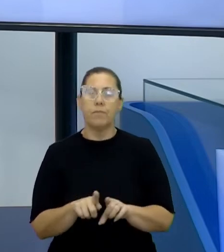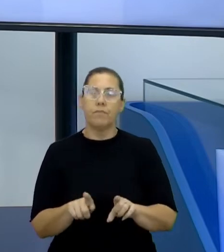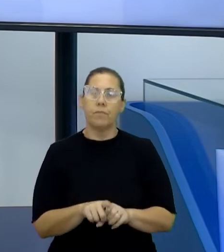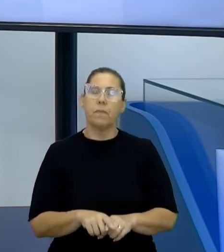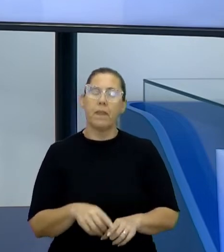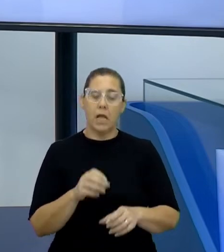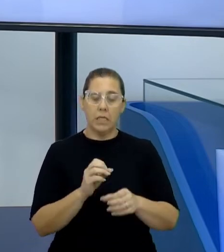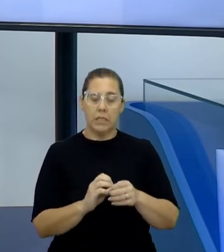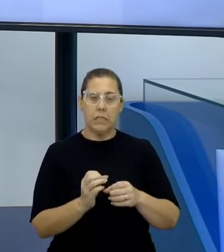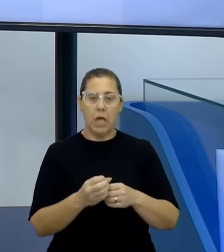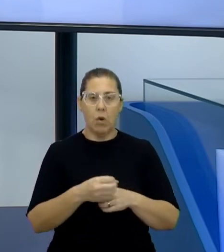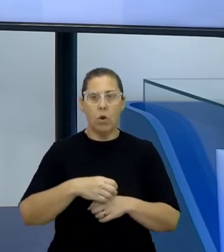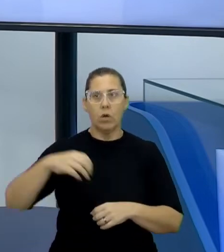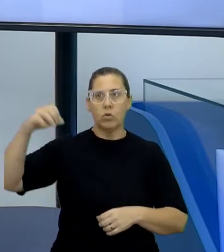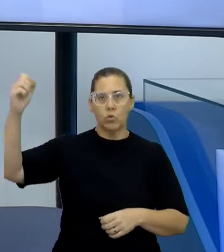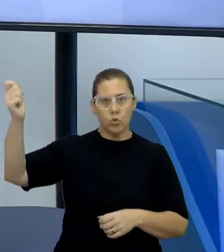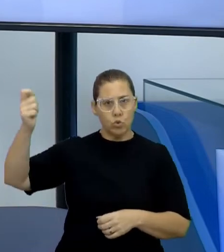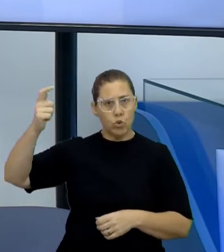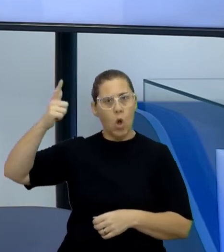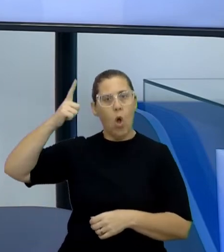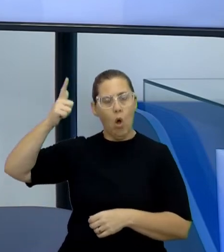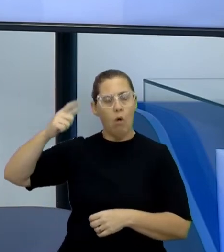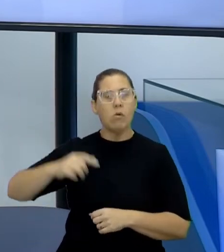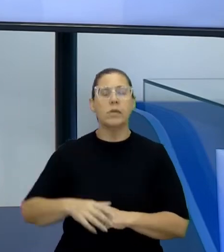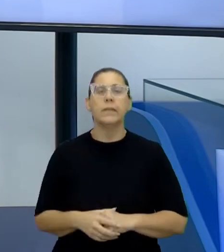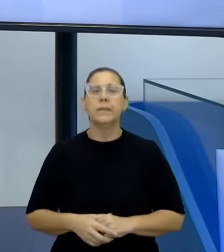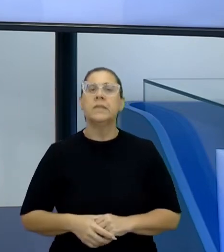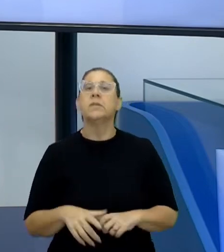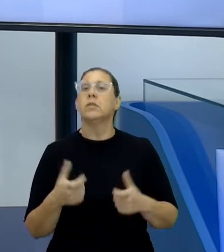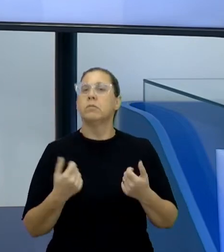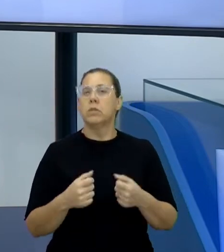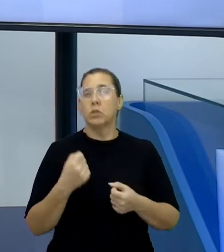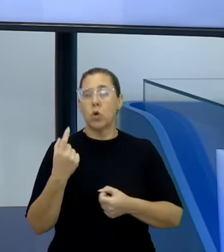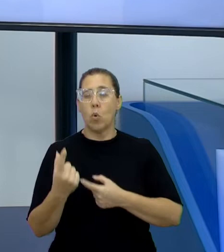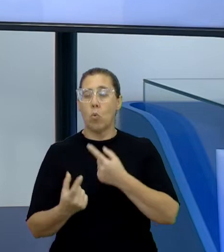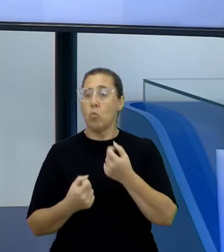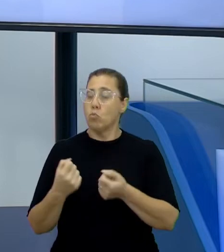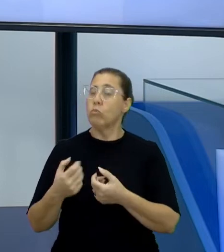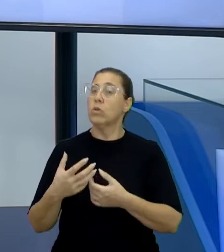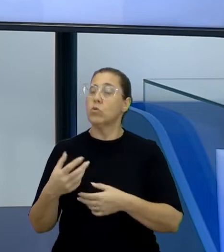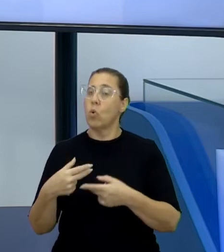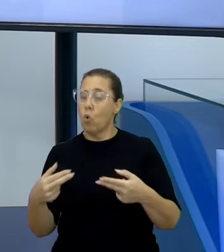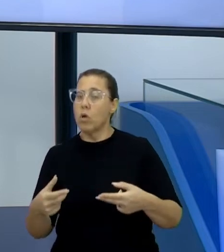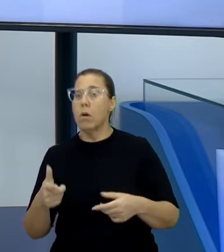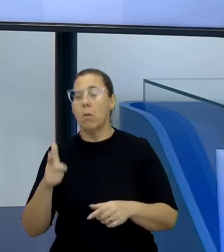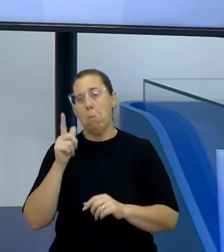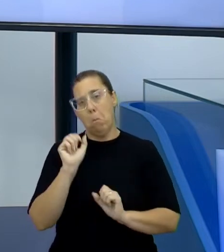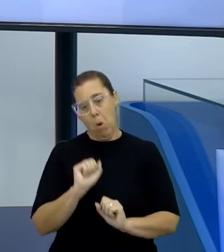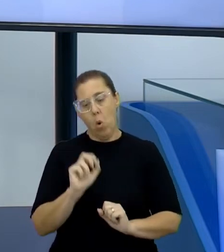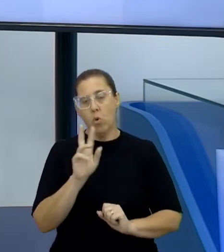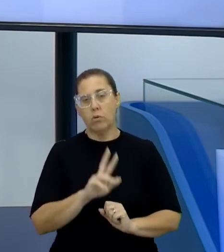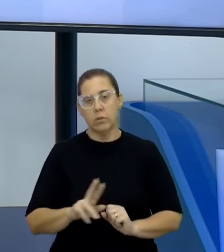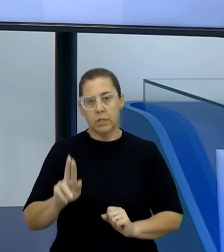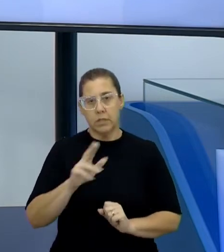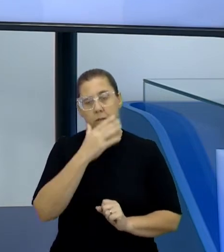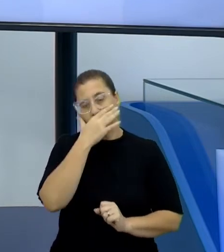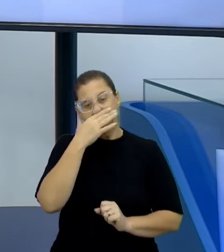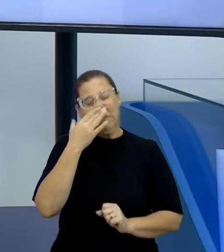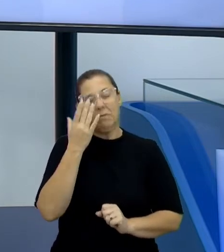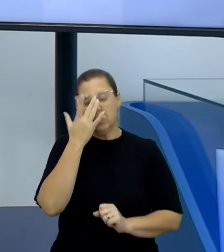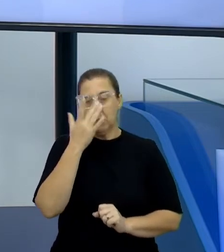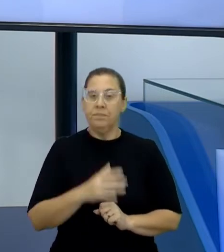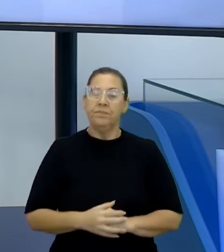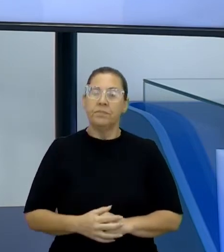célula solar, as células fotovoltaicas, né, que precisam de algumas condições, e a gente falou um pouquinho já sobre olha